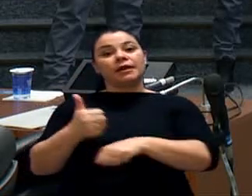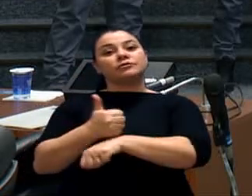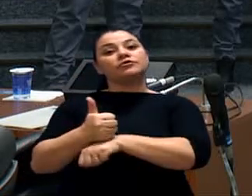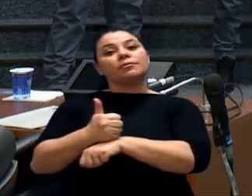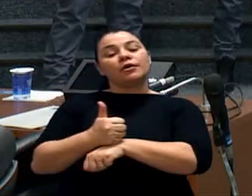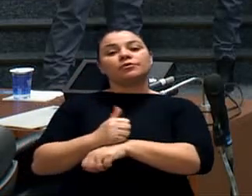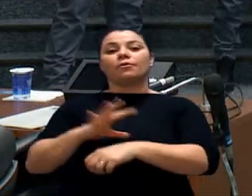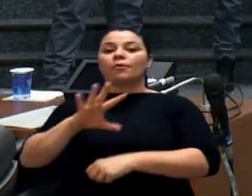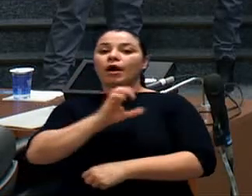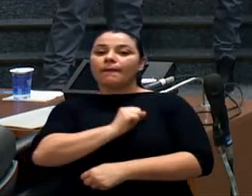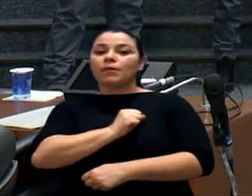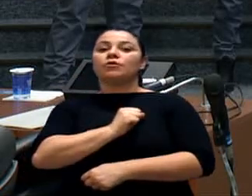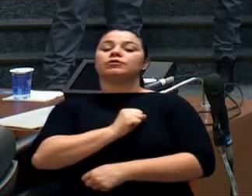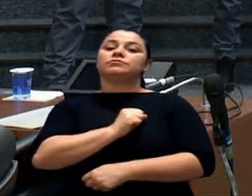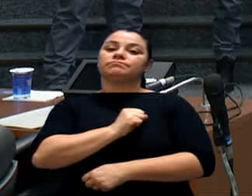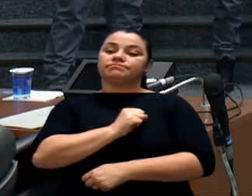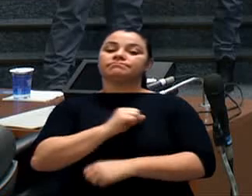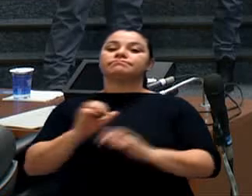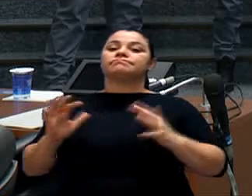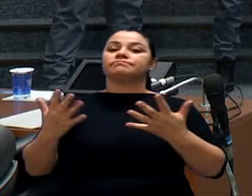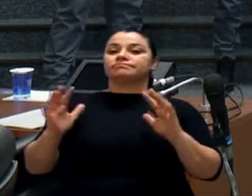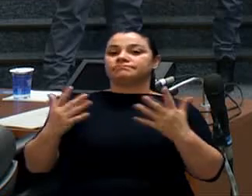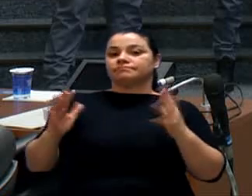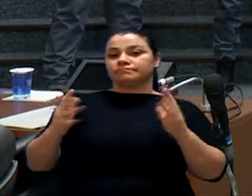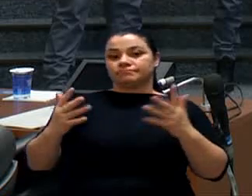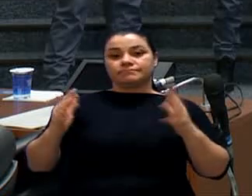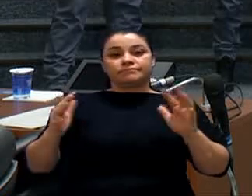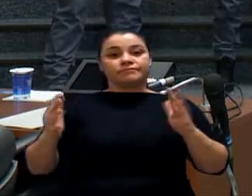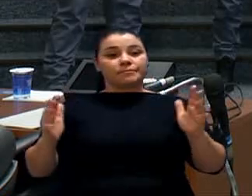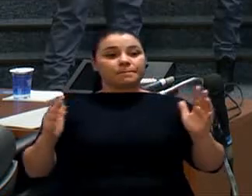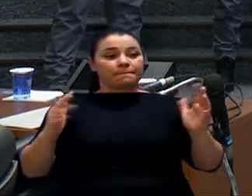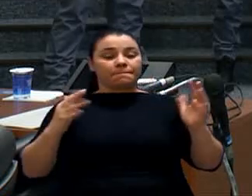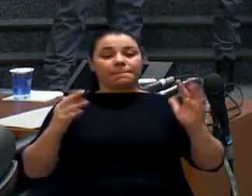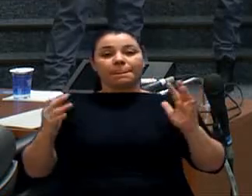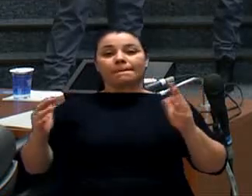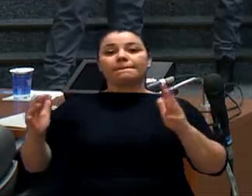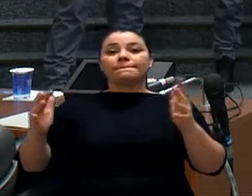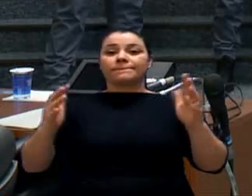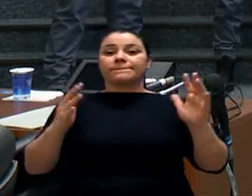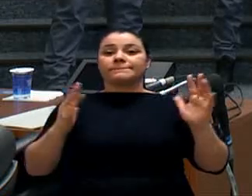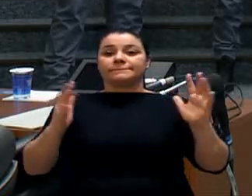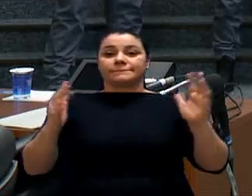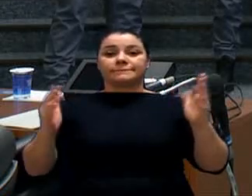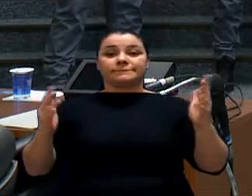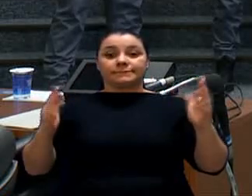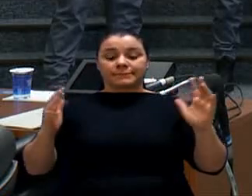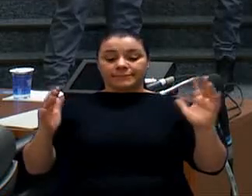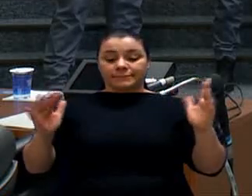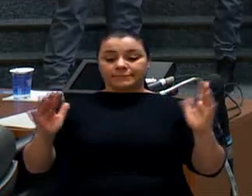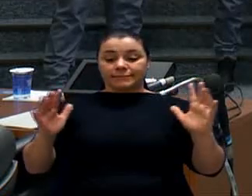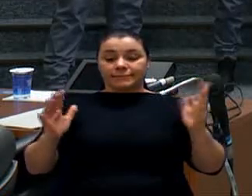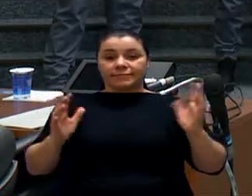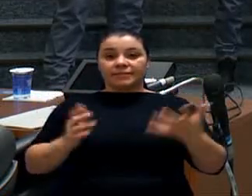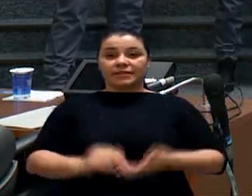profissionalismo e o amor pelo que faz. Uma salva de palmas a todos vocês e ao vereador também que fez a homenagem.